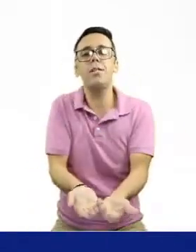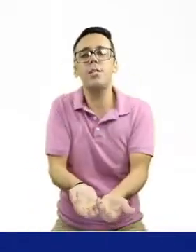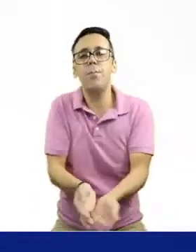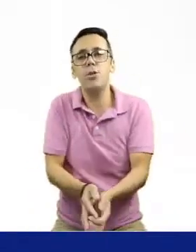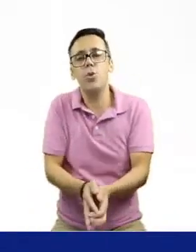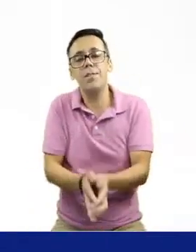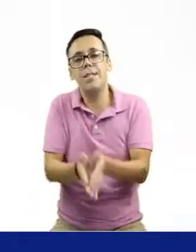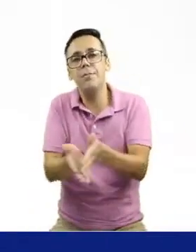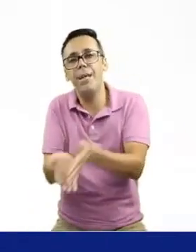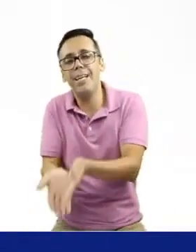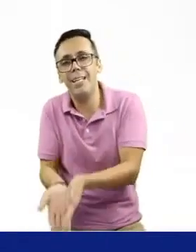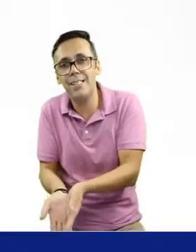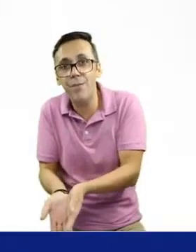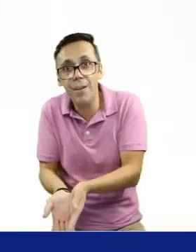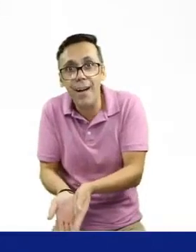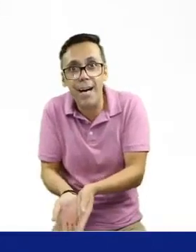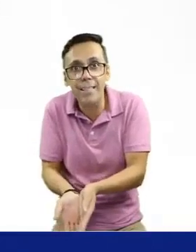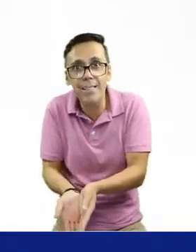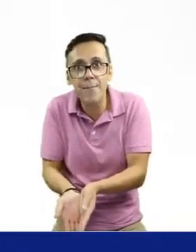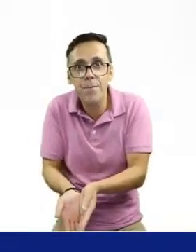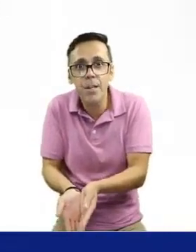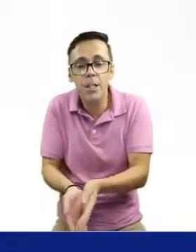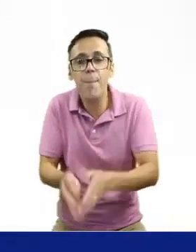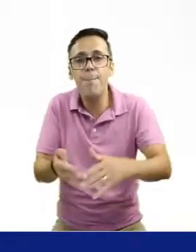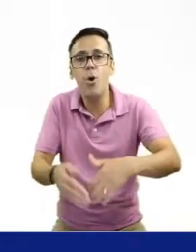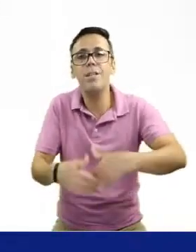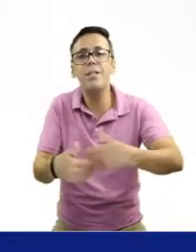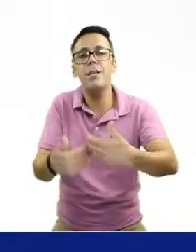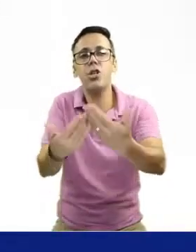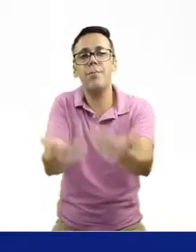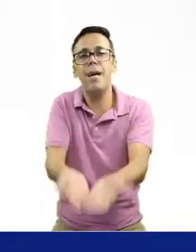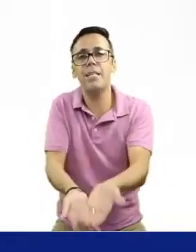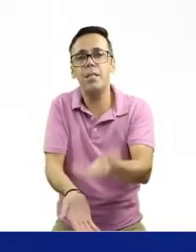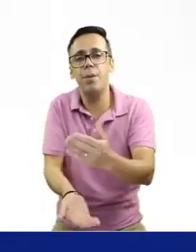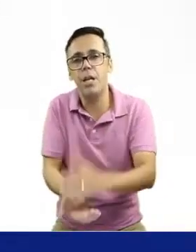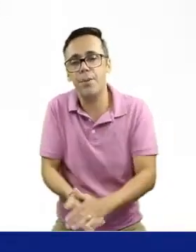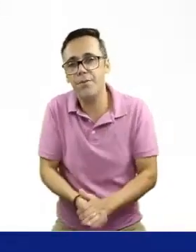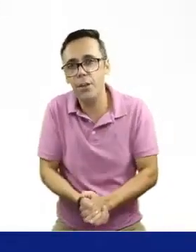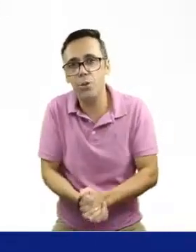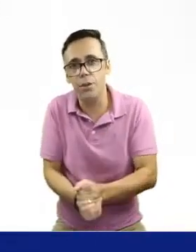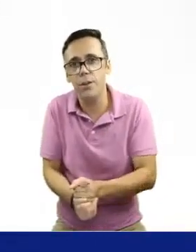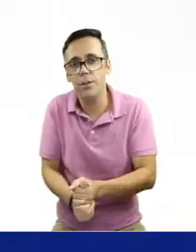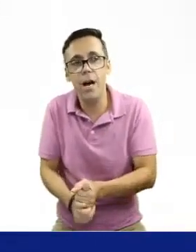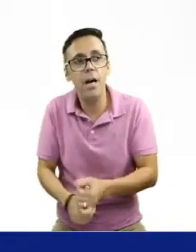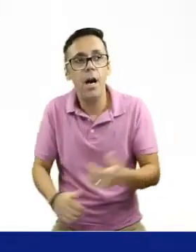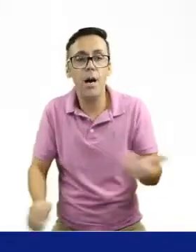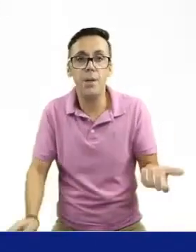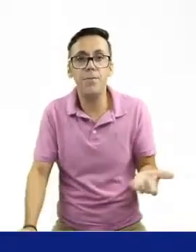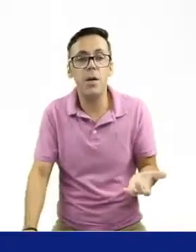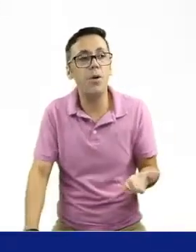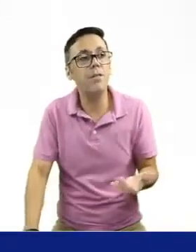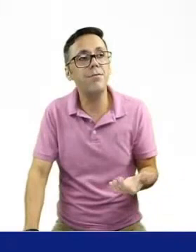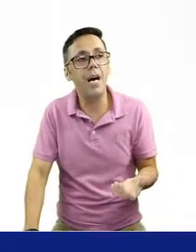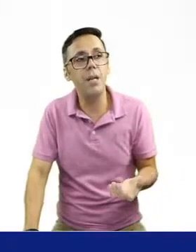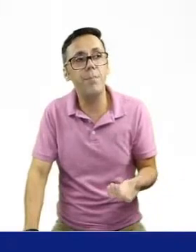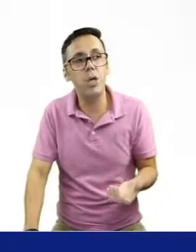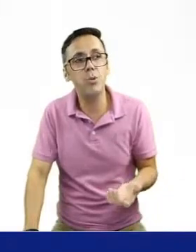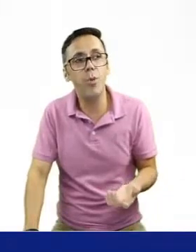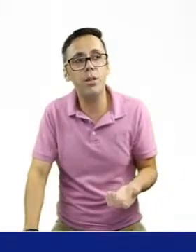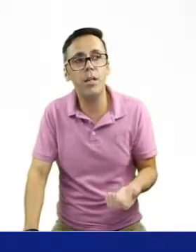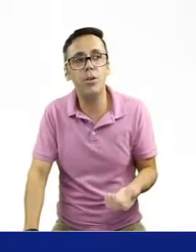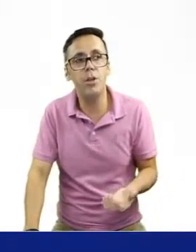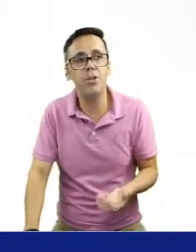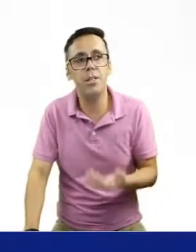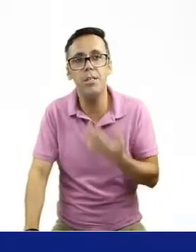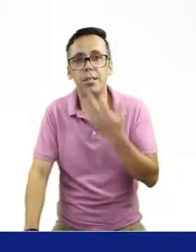pessoas que são pessoas também classificadas que podem ser chamadas pela prefeitura tá a mesma coisa vale